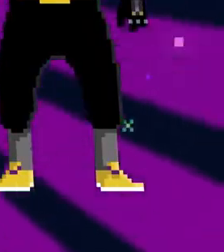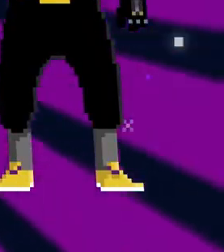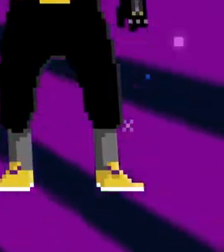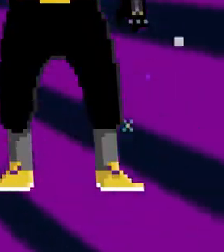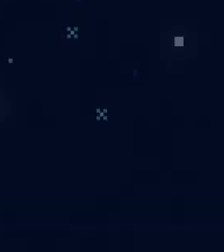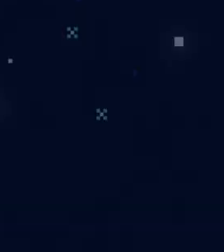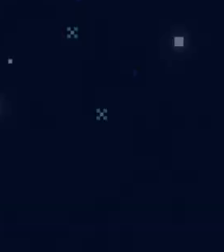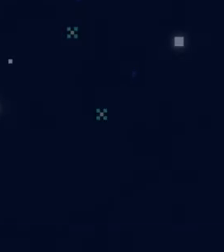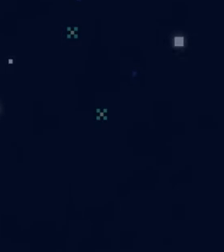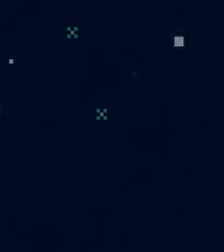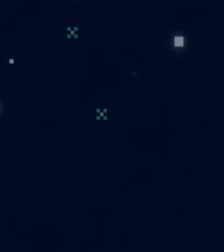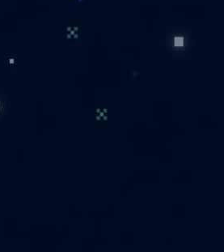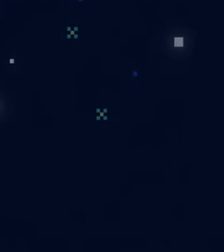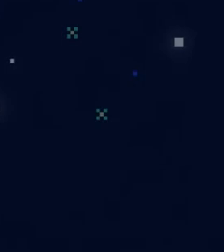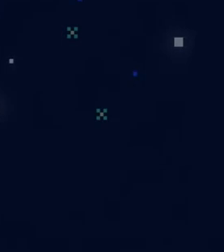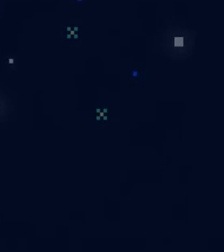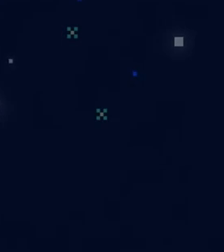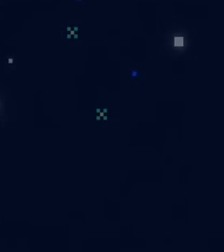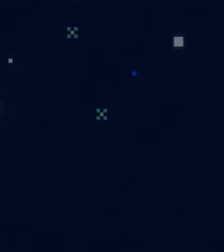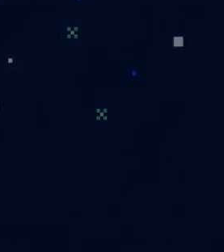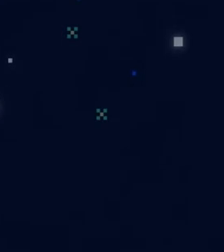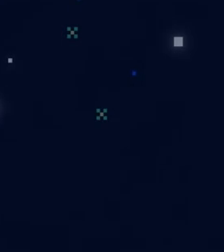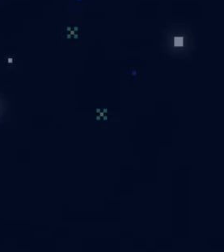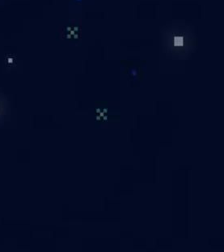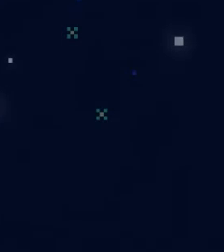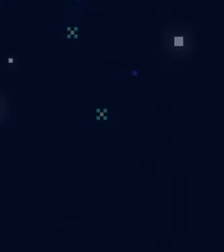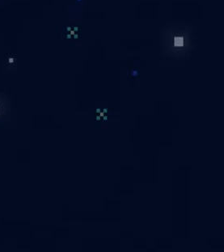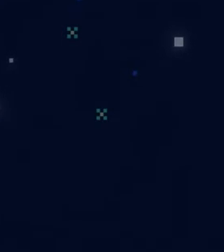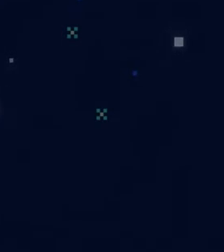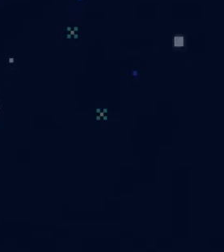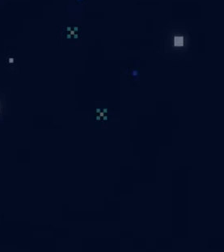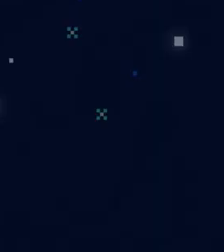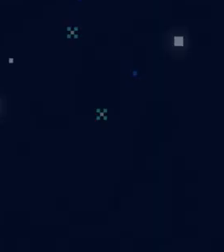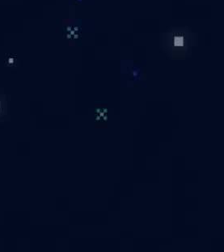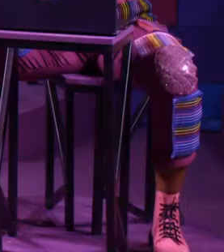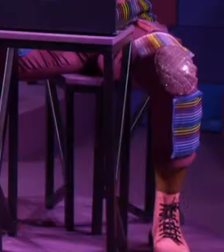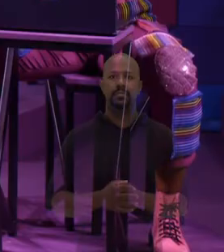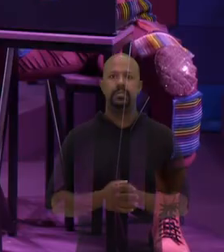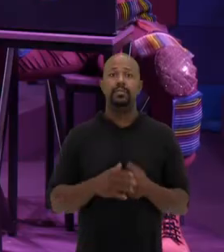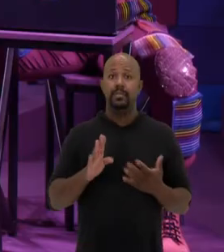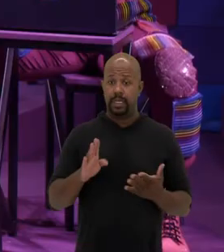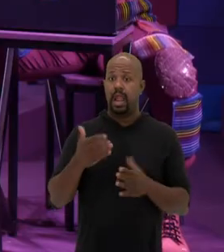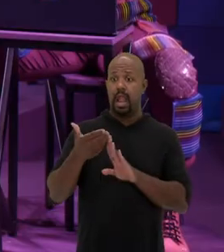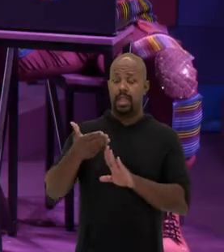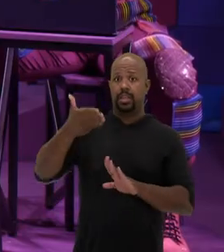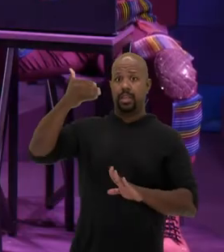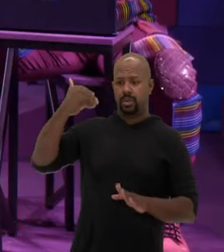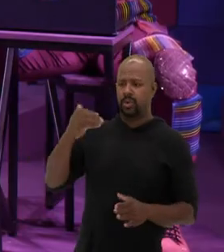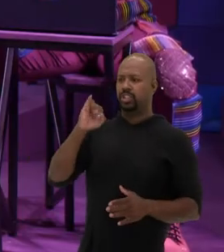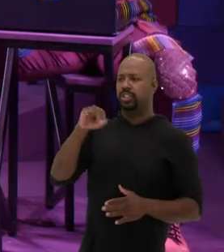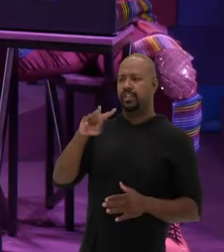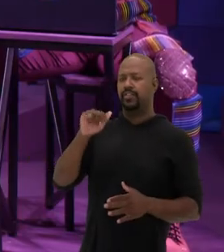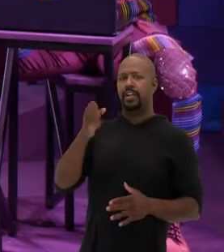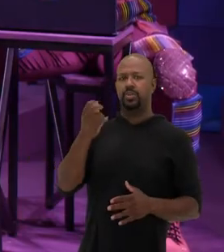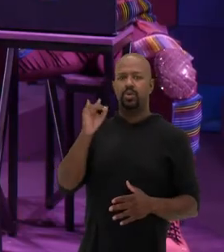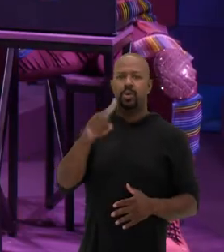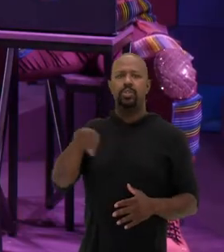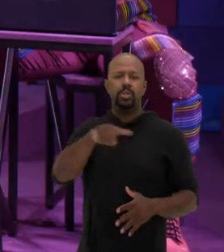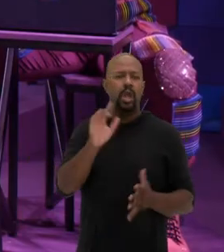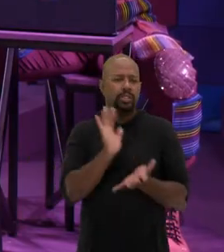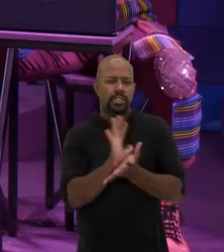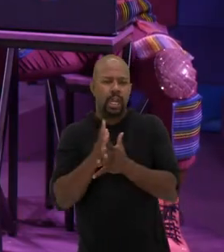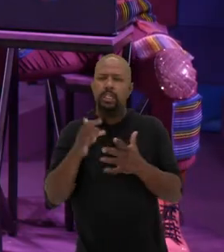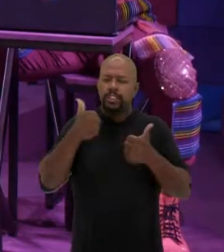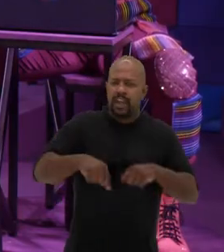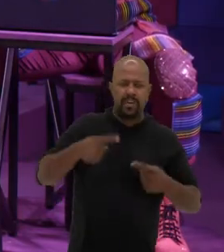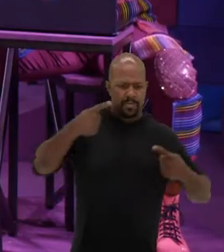Hildegard, Gaitana. Invasores. Novamente o planeta com a palavra invasores. No episódio anterior de Invasores, Alex fala.